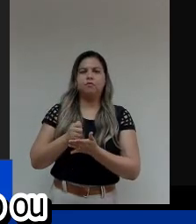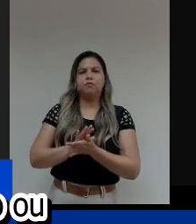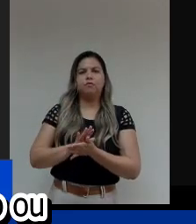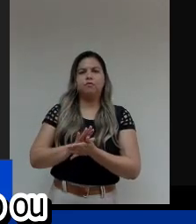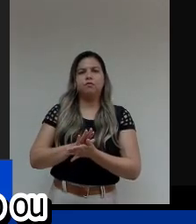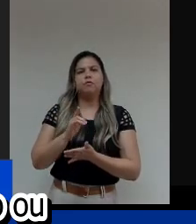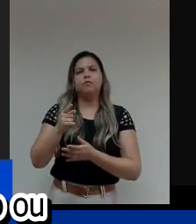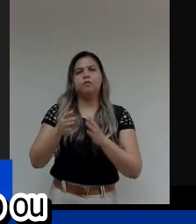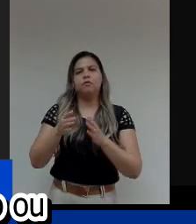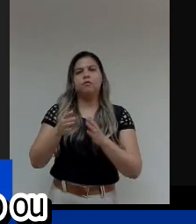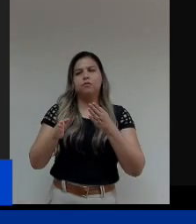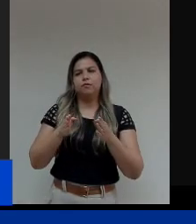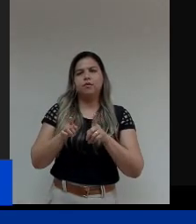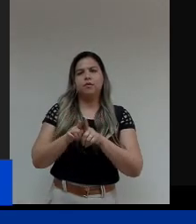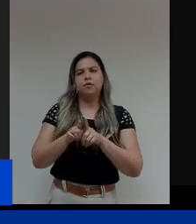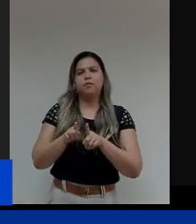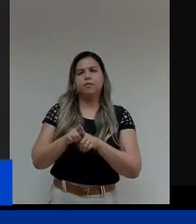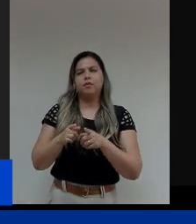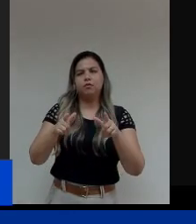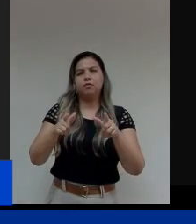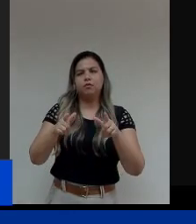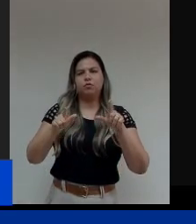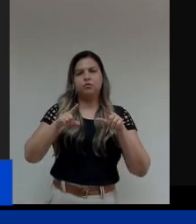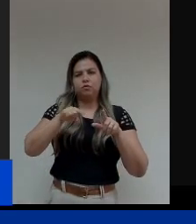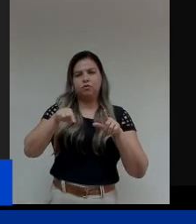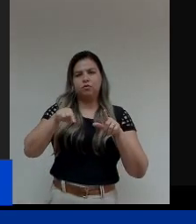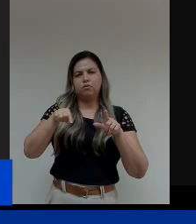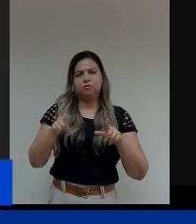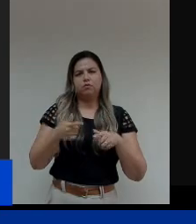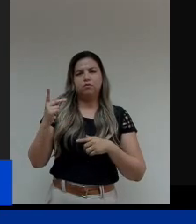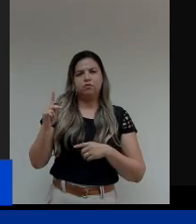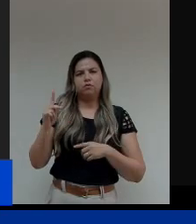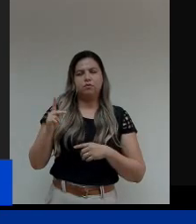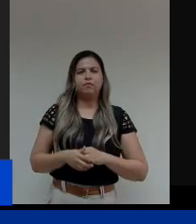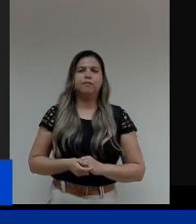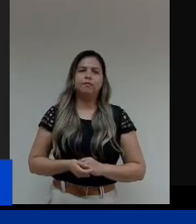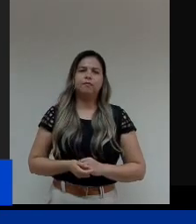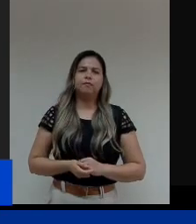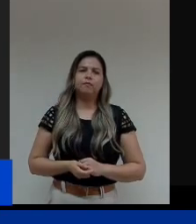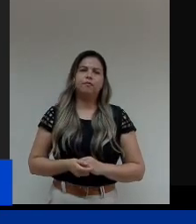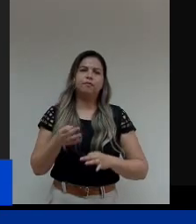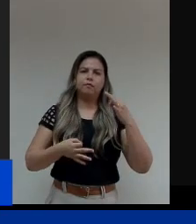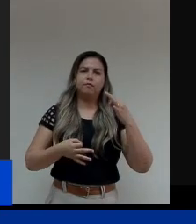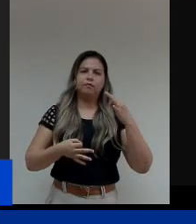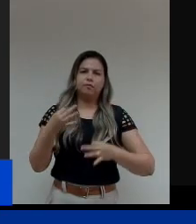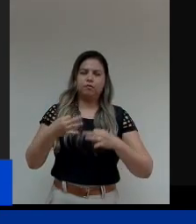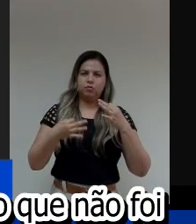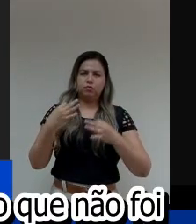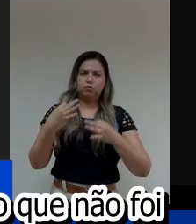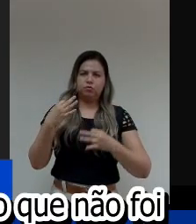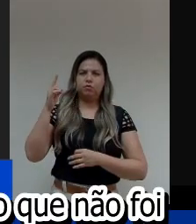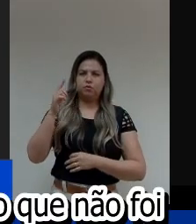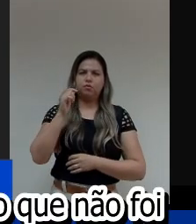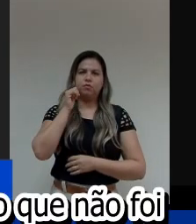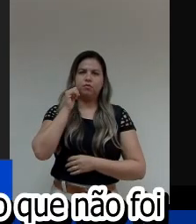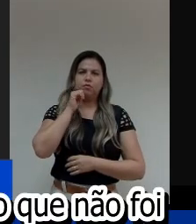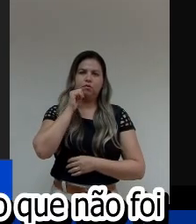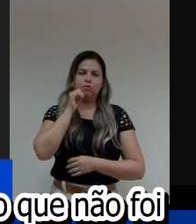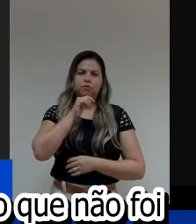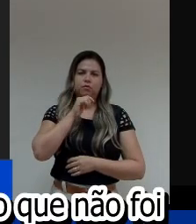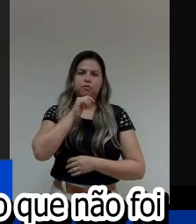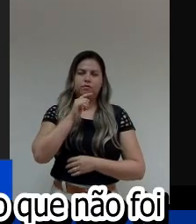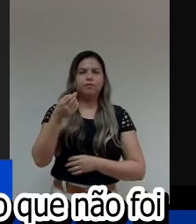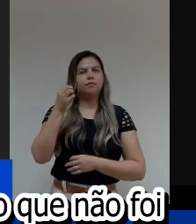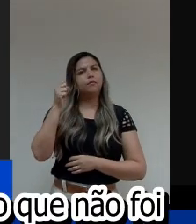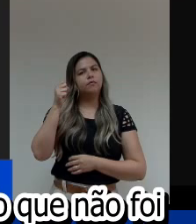aplicável, a cassação do registro ou diploma do recorrido. A juíza da Sexta Zona Eleitoral de Santana julgou